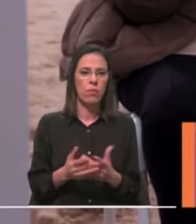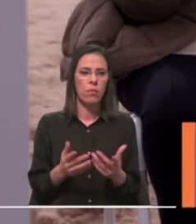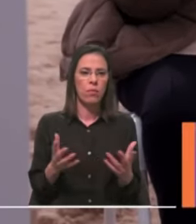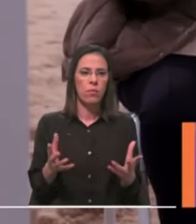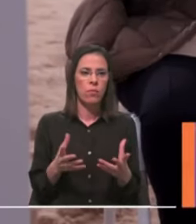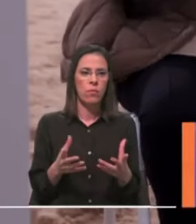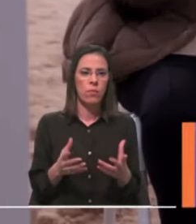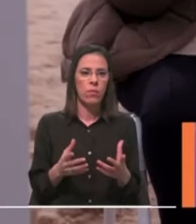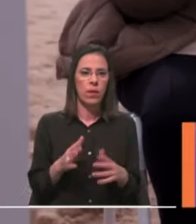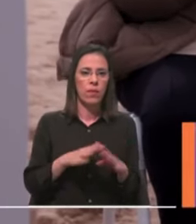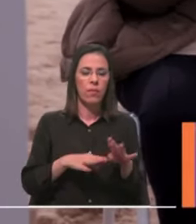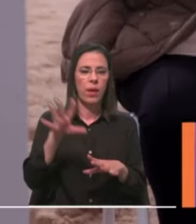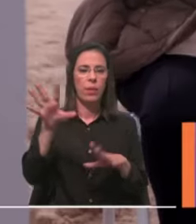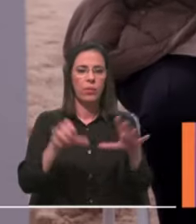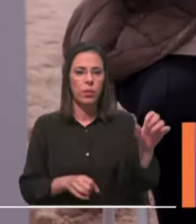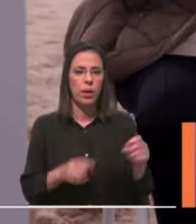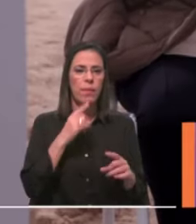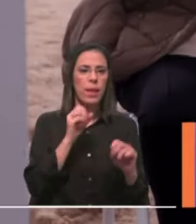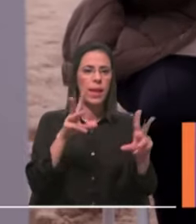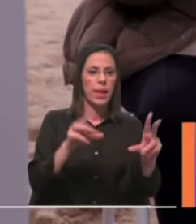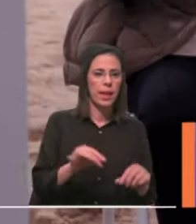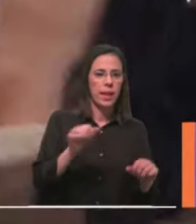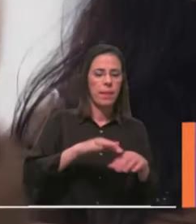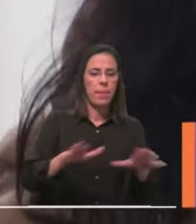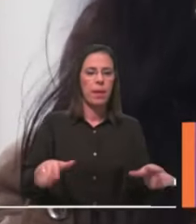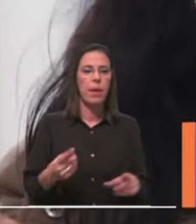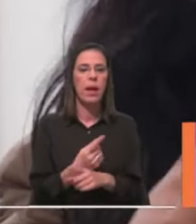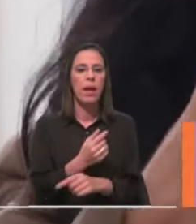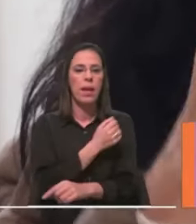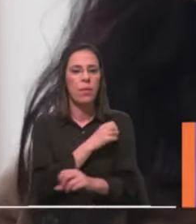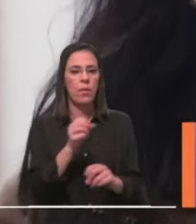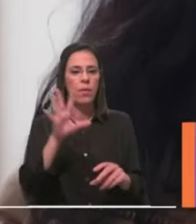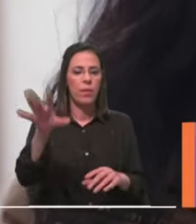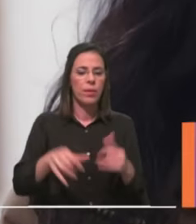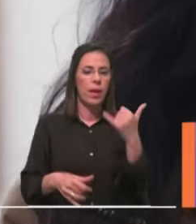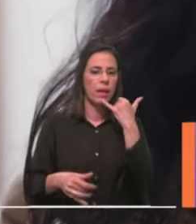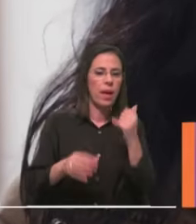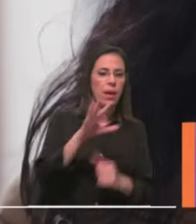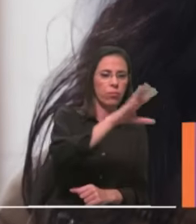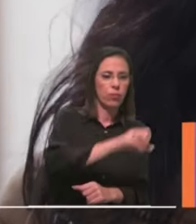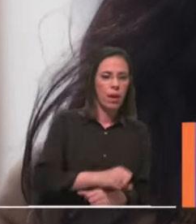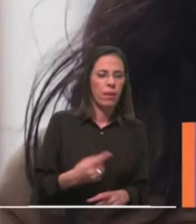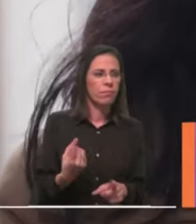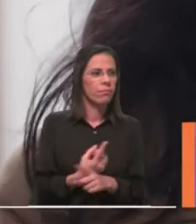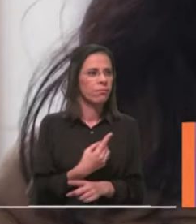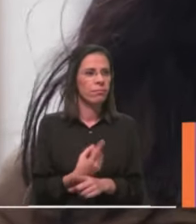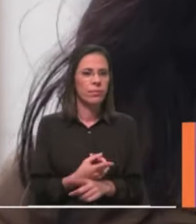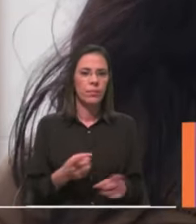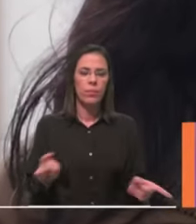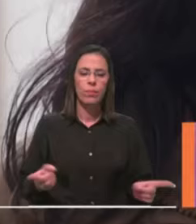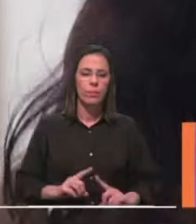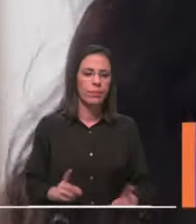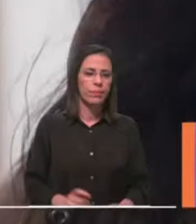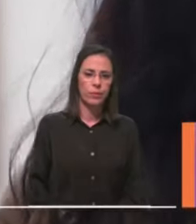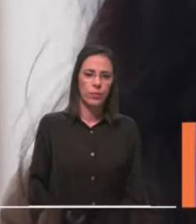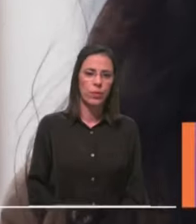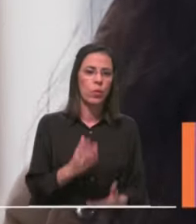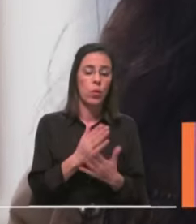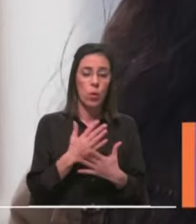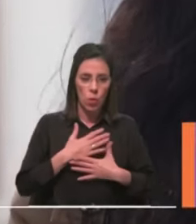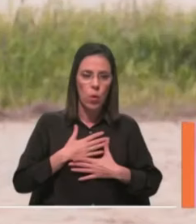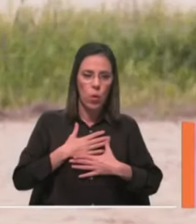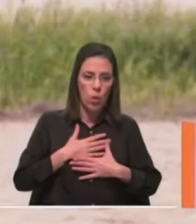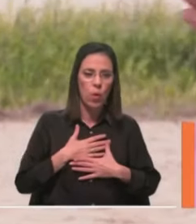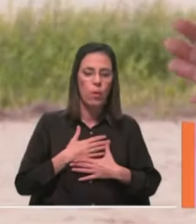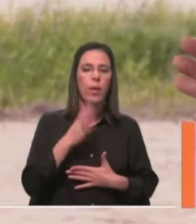um... Dizer, vai buscar isto, vai ter aquilo, limpei a praia, limpei a casa, vai buscar o telemóvel da Catarina. Ou seja, isto não foi. Só se... O